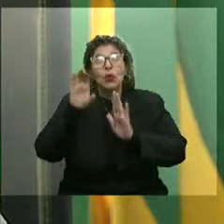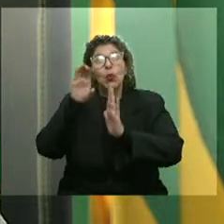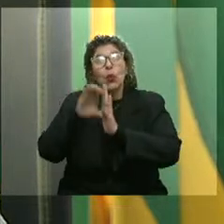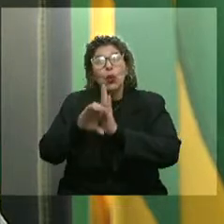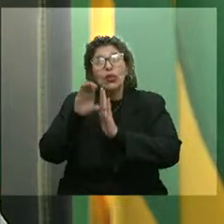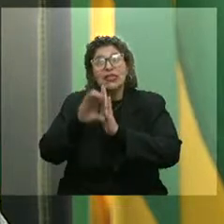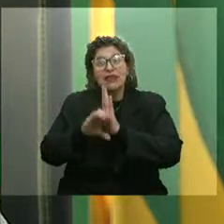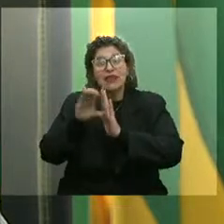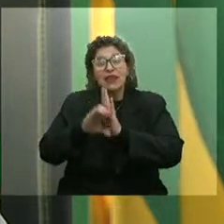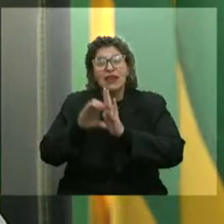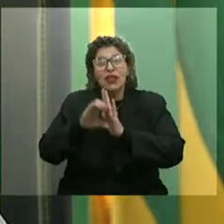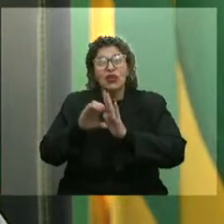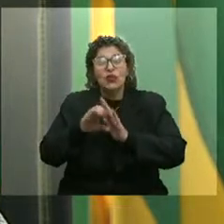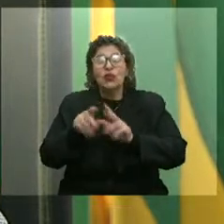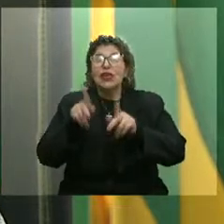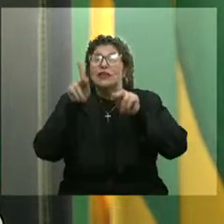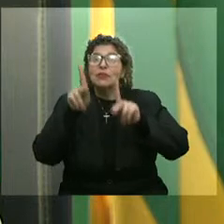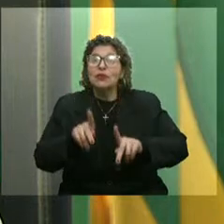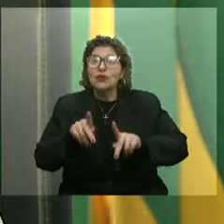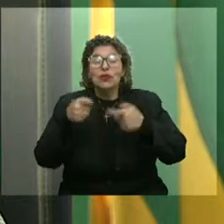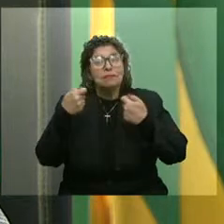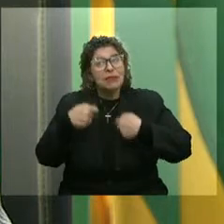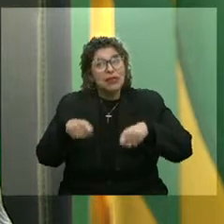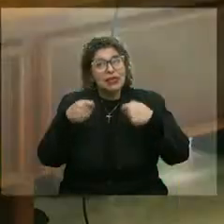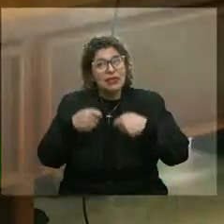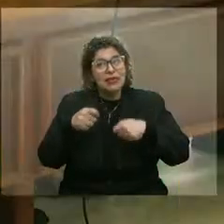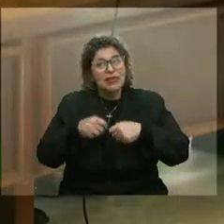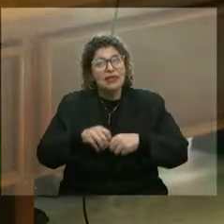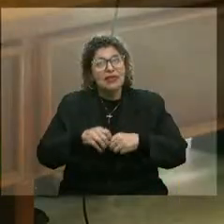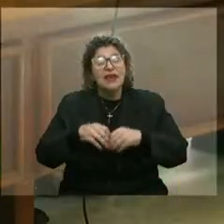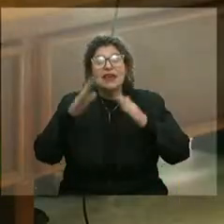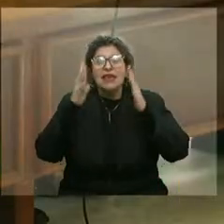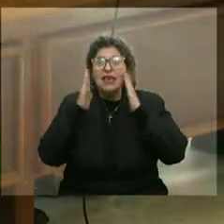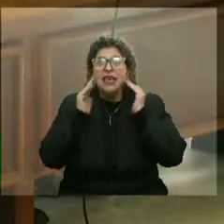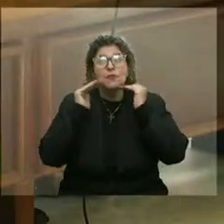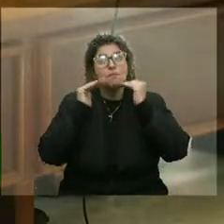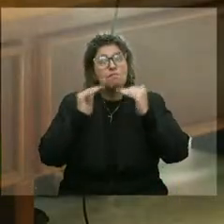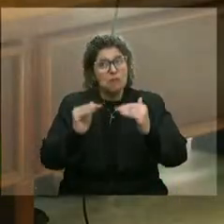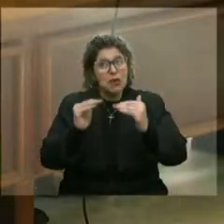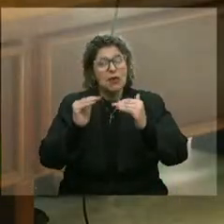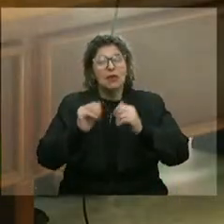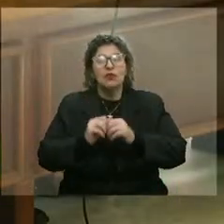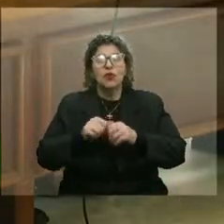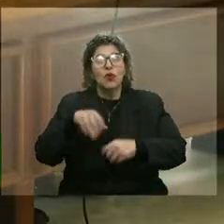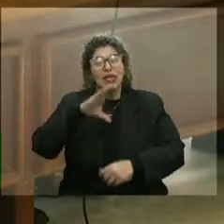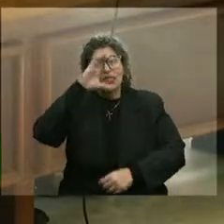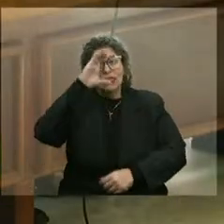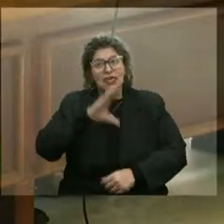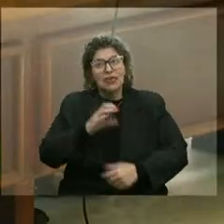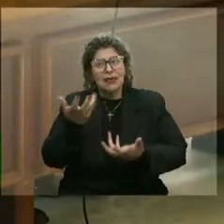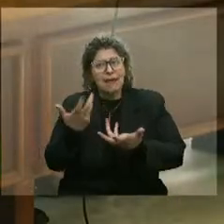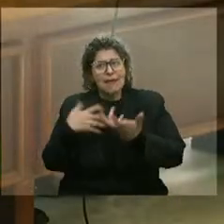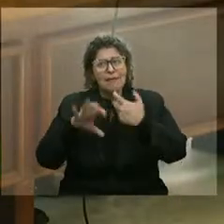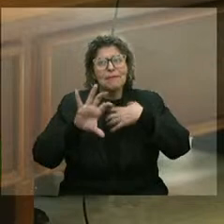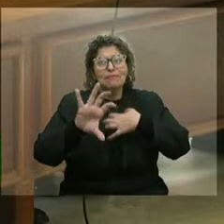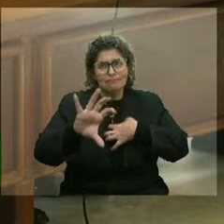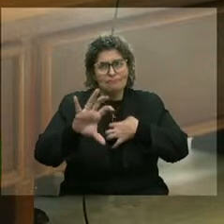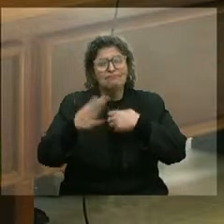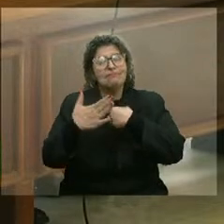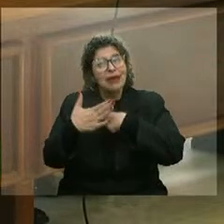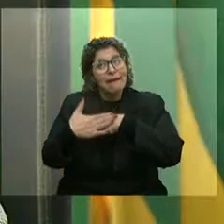que as pessoas precisam, em respeito ao cidadão. Empatia,